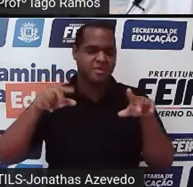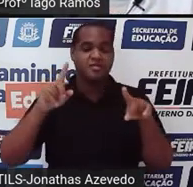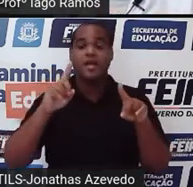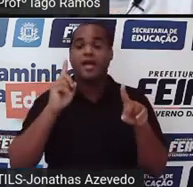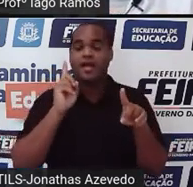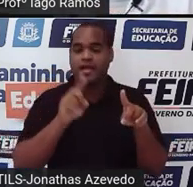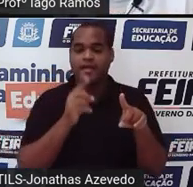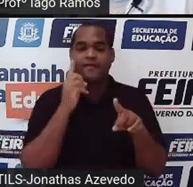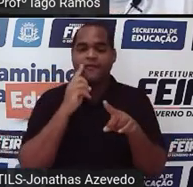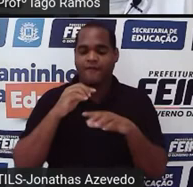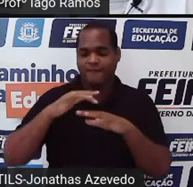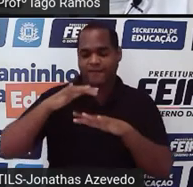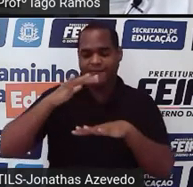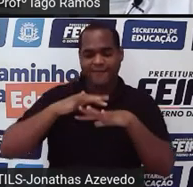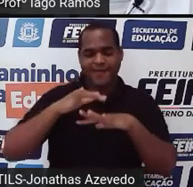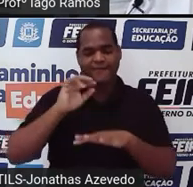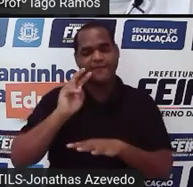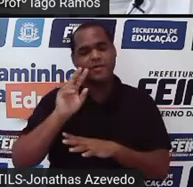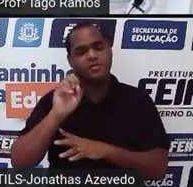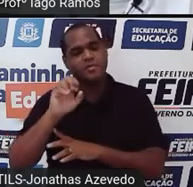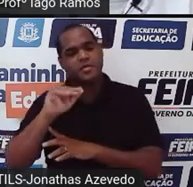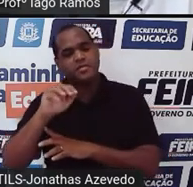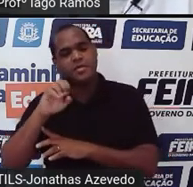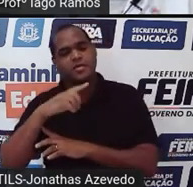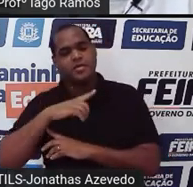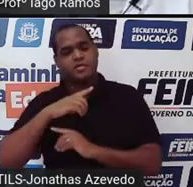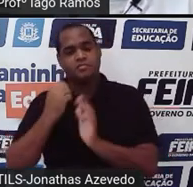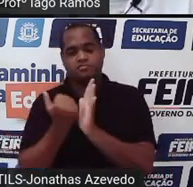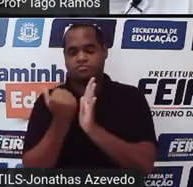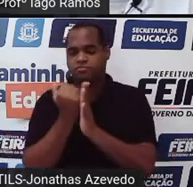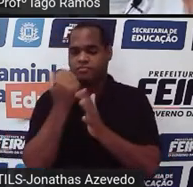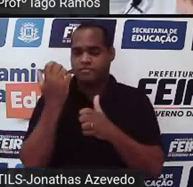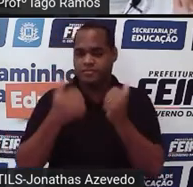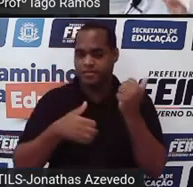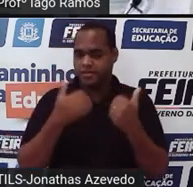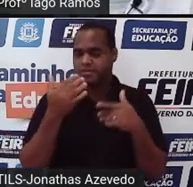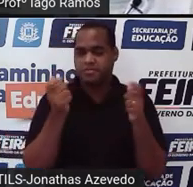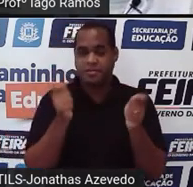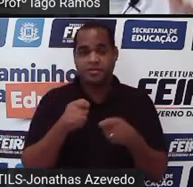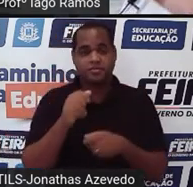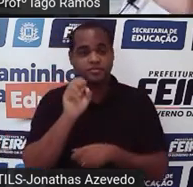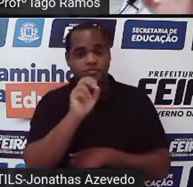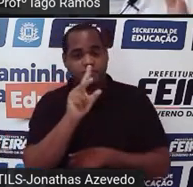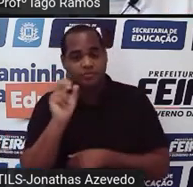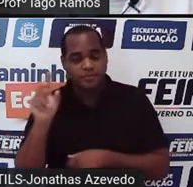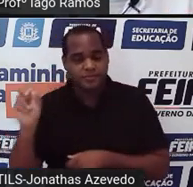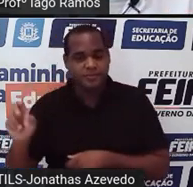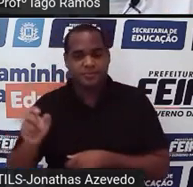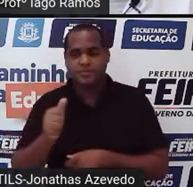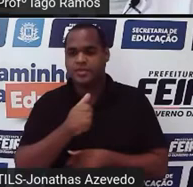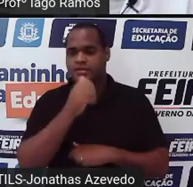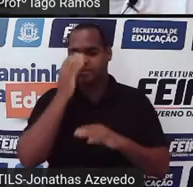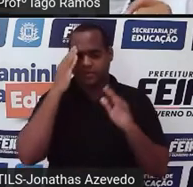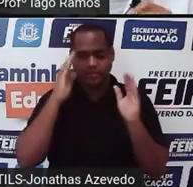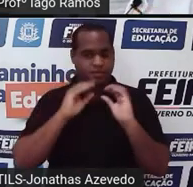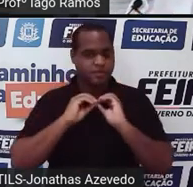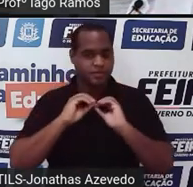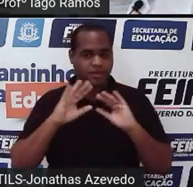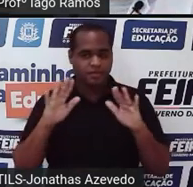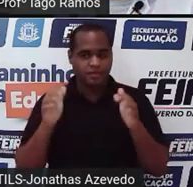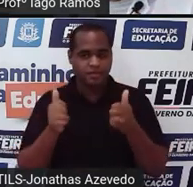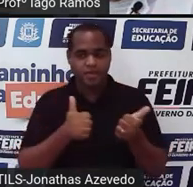paralelepípedo como a gente trouxe aí desde a aula anterior tá bom bacana tá dando para entender